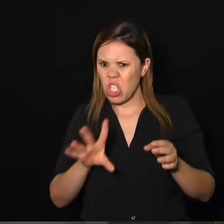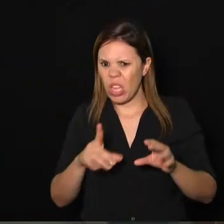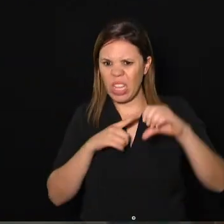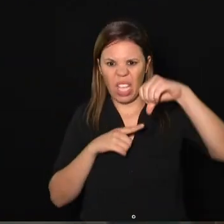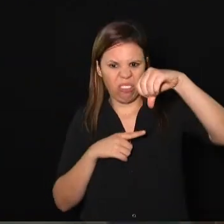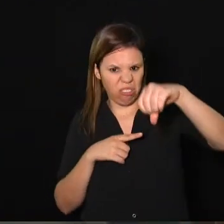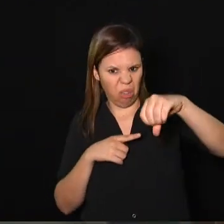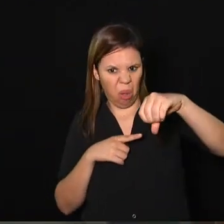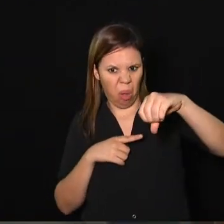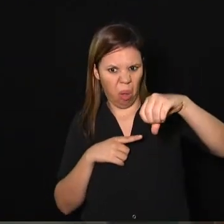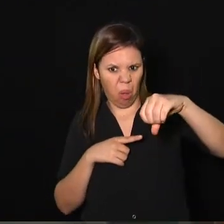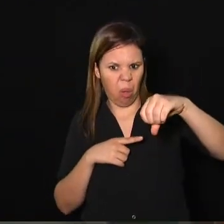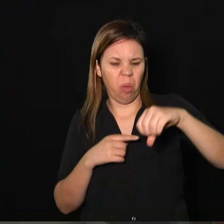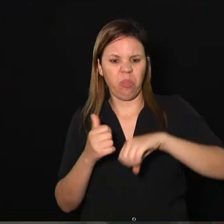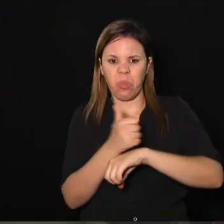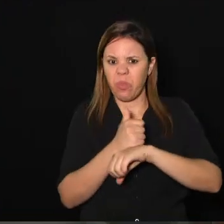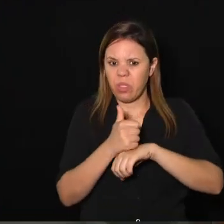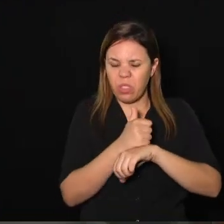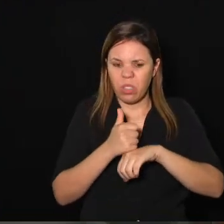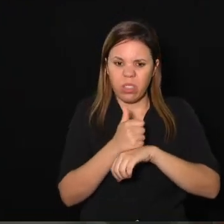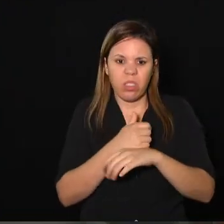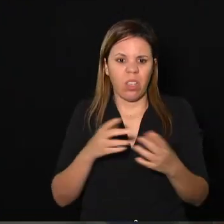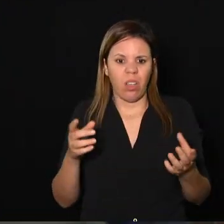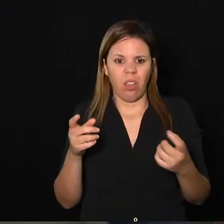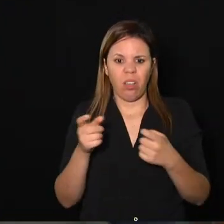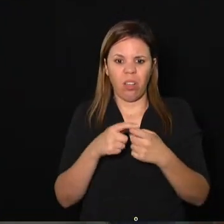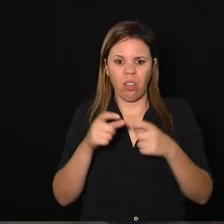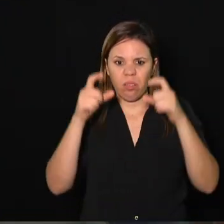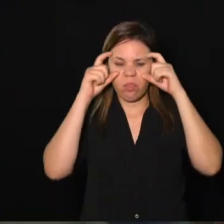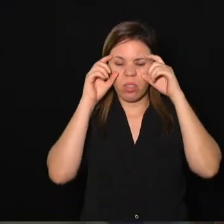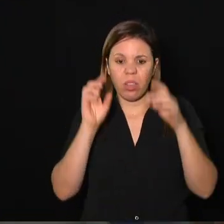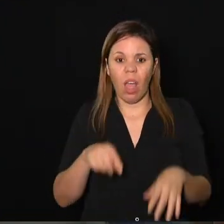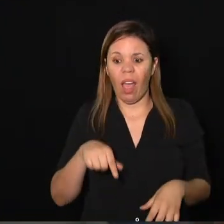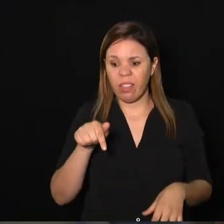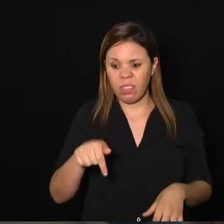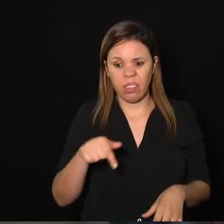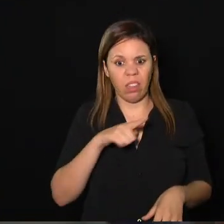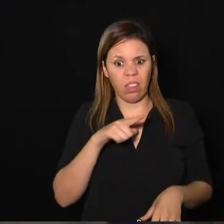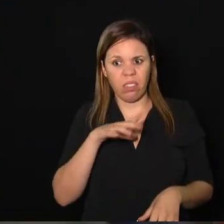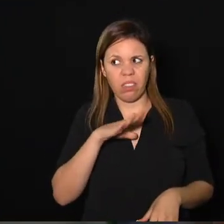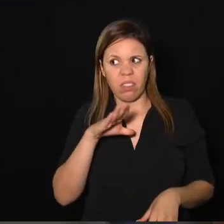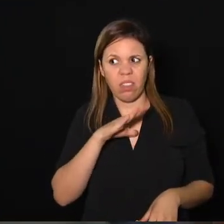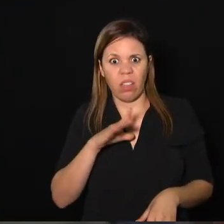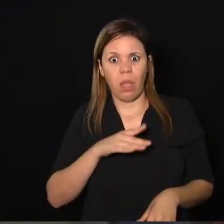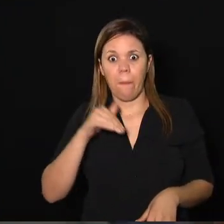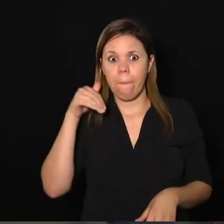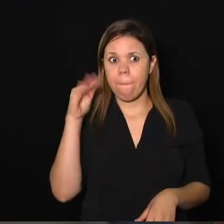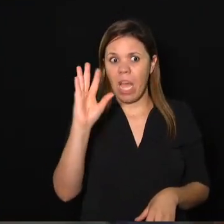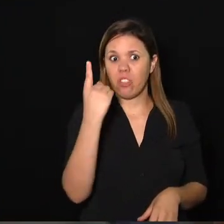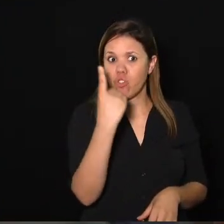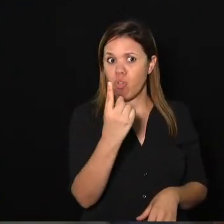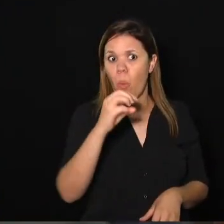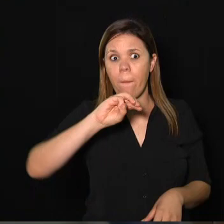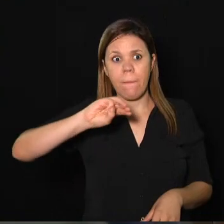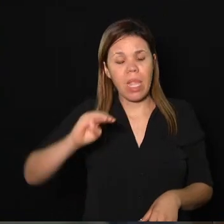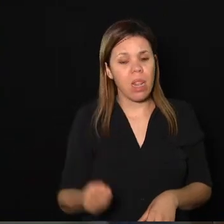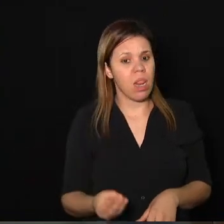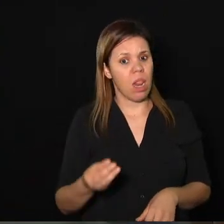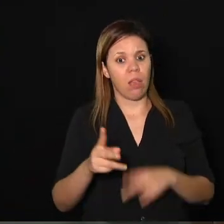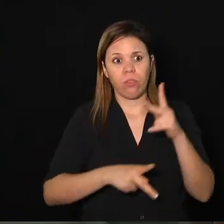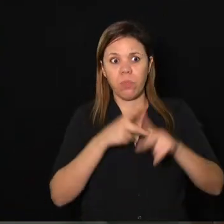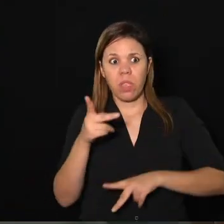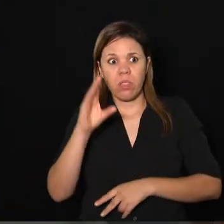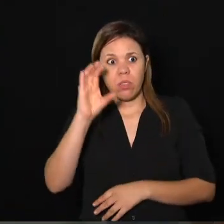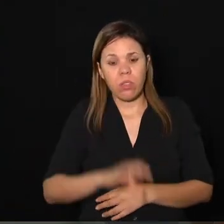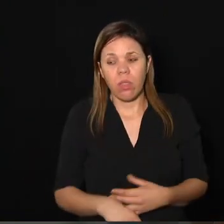milhão de habitantes nove oftalmologistas desculpa para uma cidade de mais de um milhão de habitantes essa é a realidade do município de Campinas não